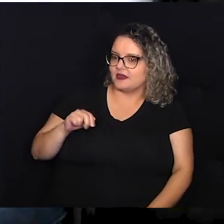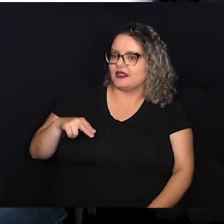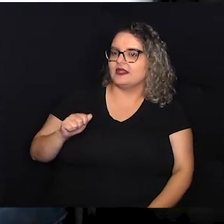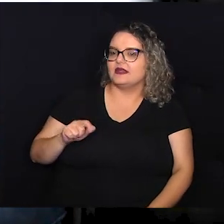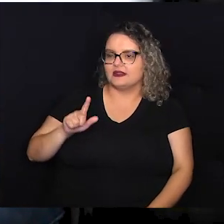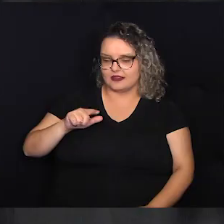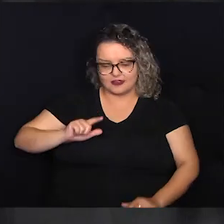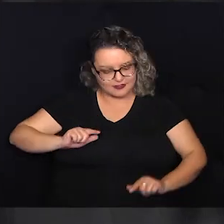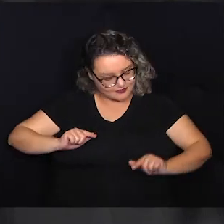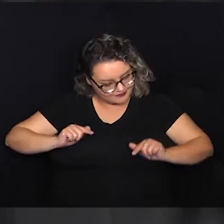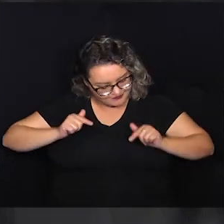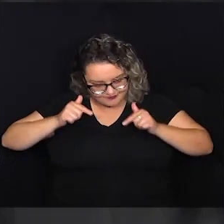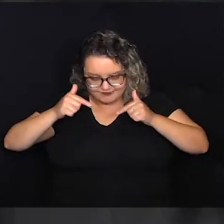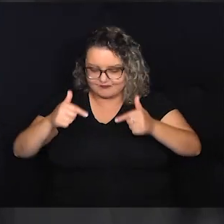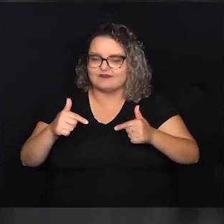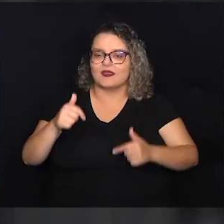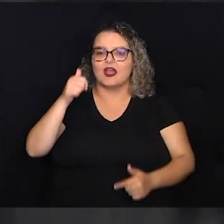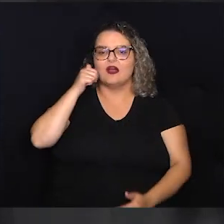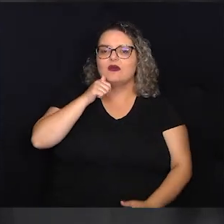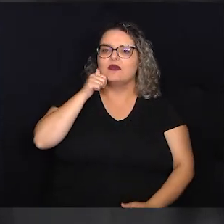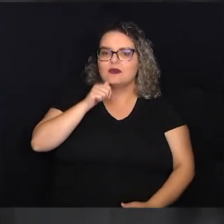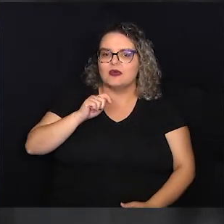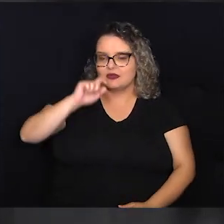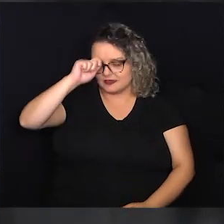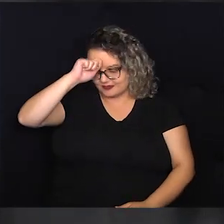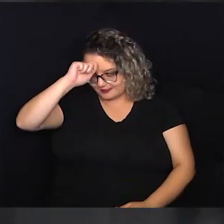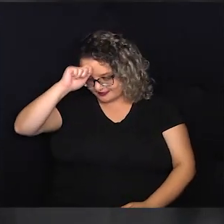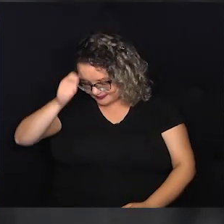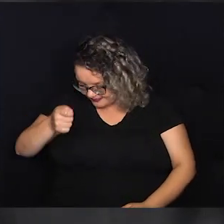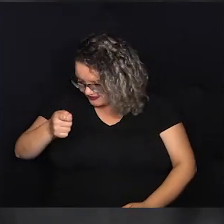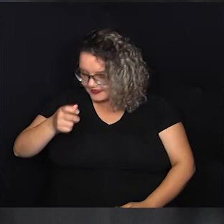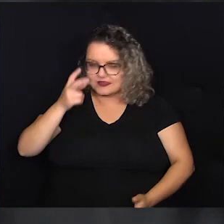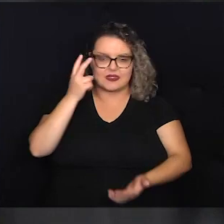é uma mulher que eu tenho que tirar o chapéu sempre.